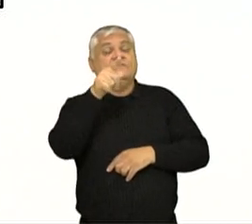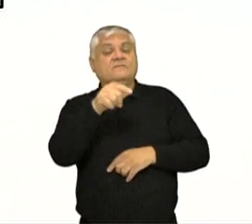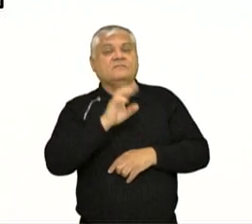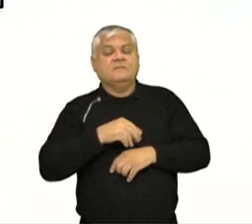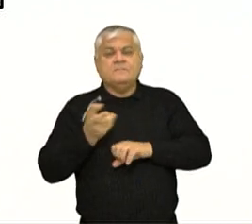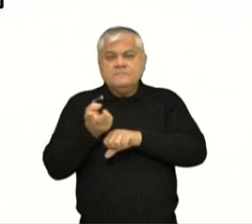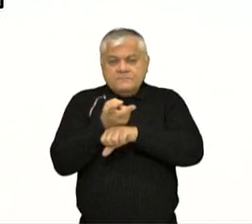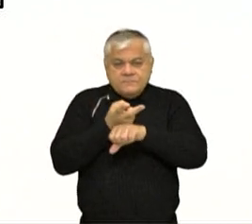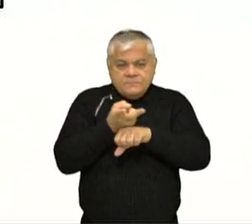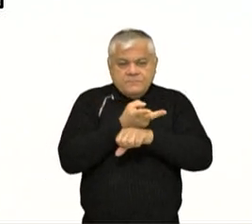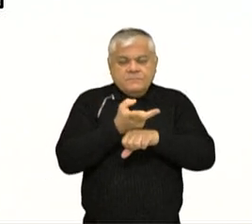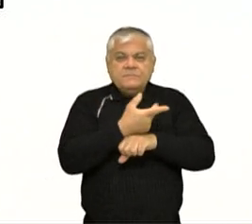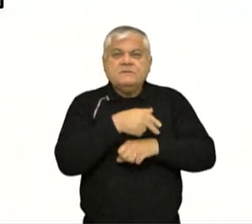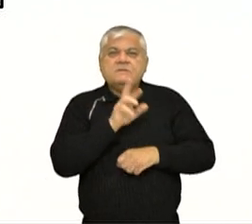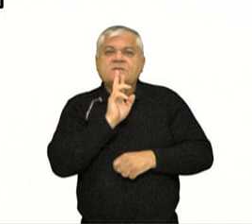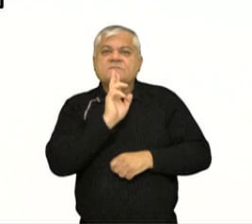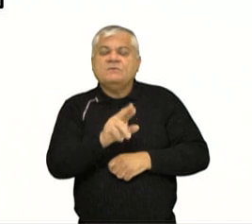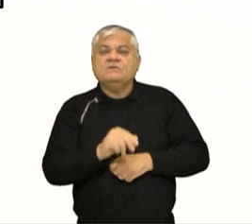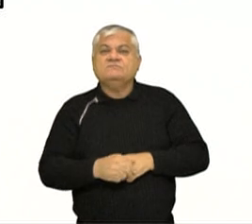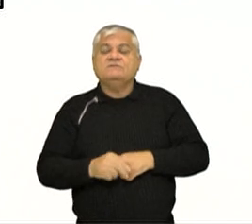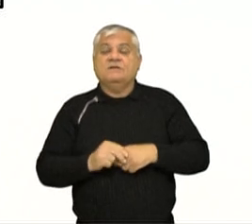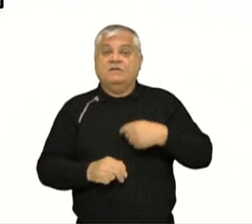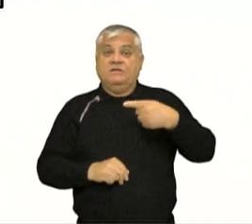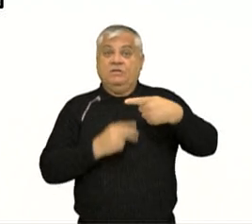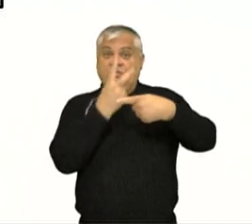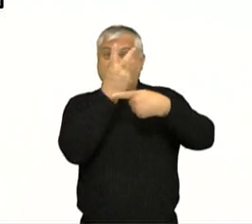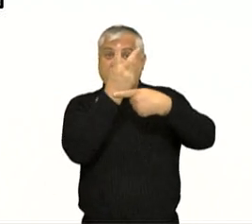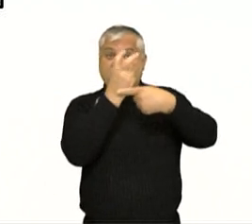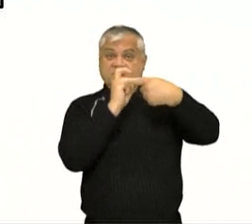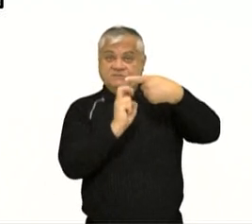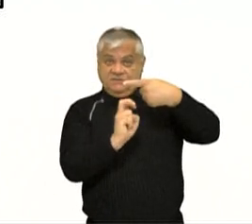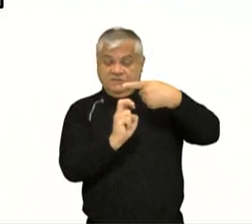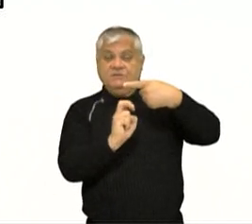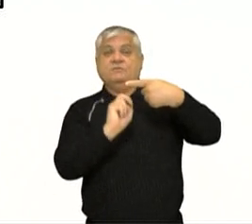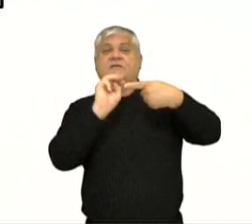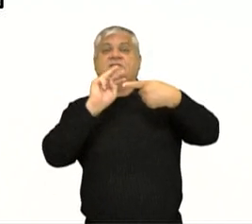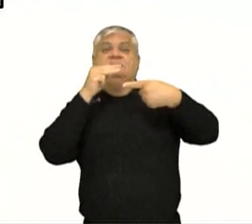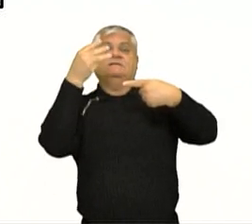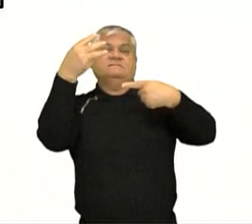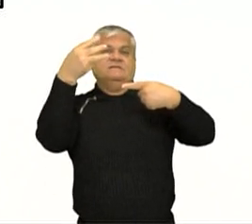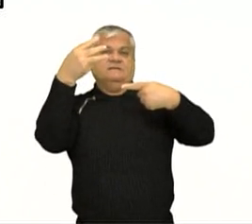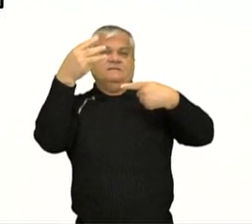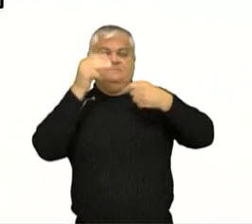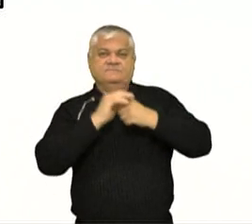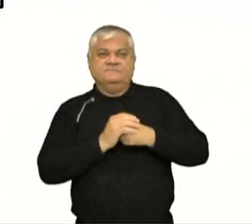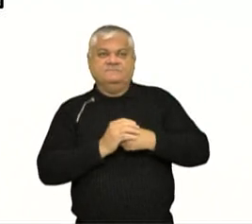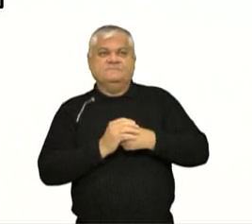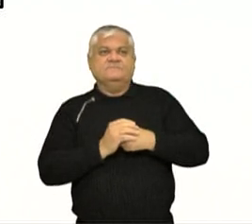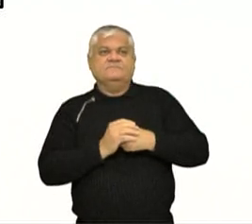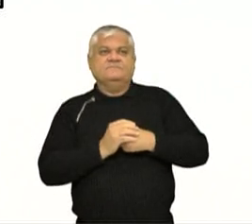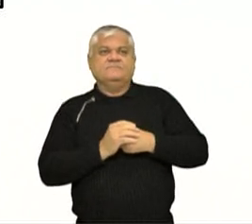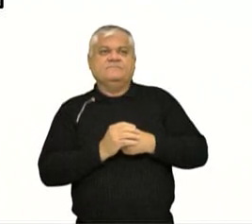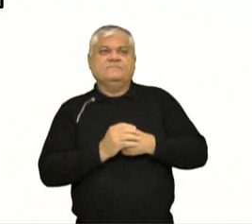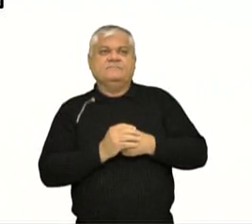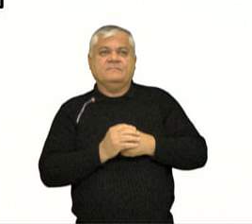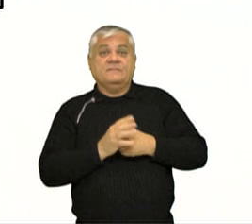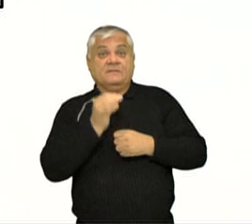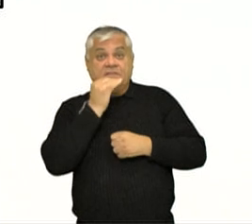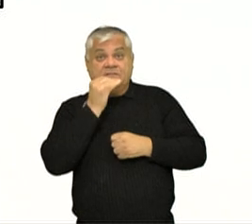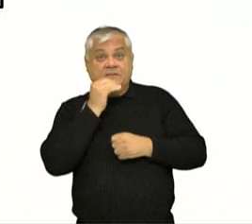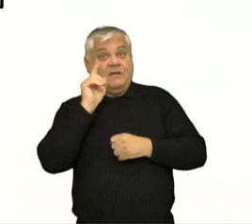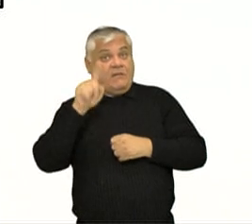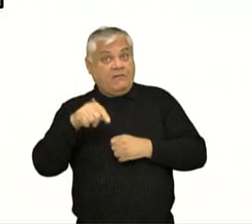encontrar o resultado de 2 quintos elevado à terceira potência. Na